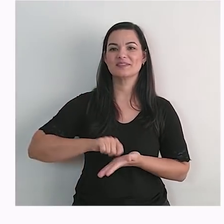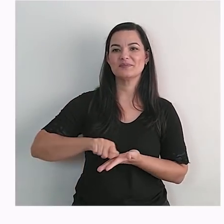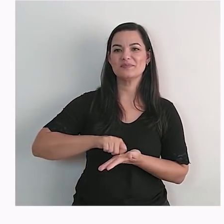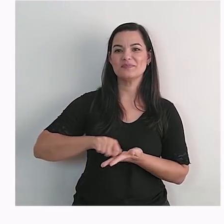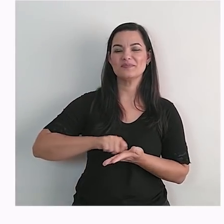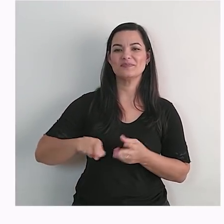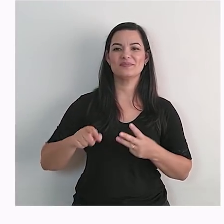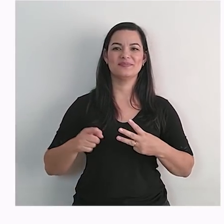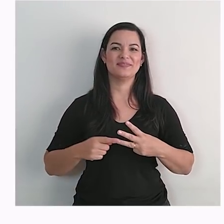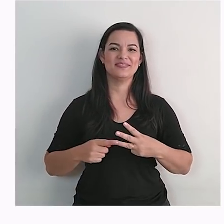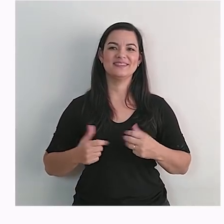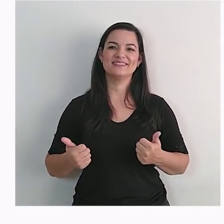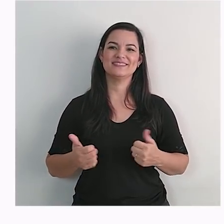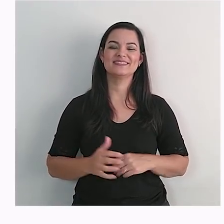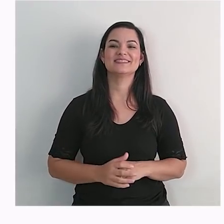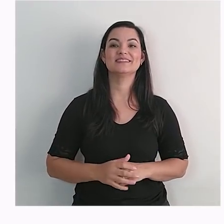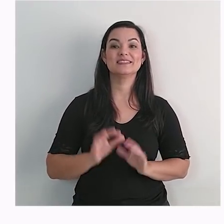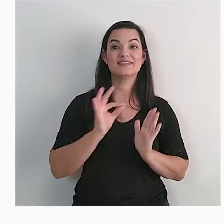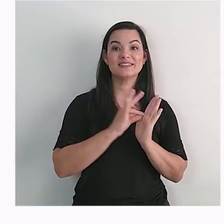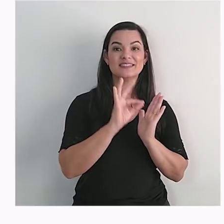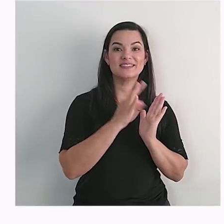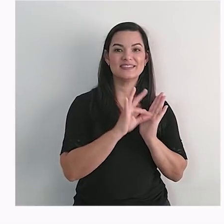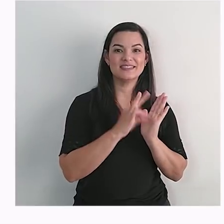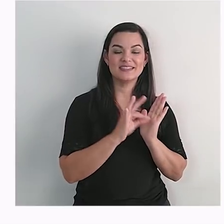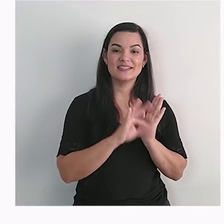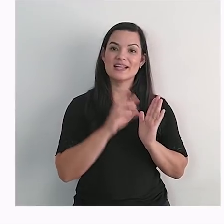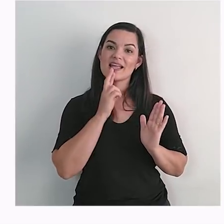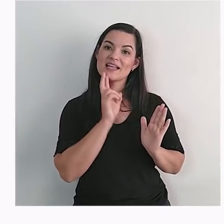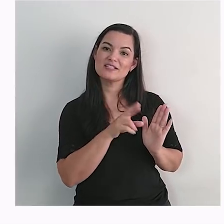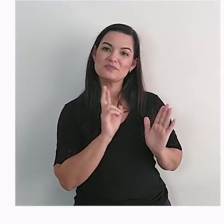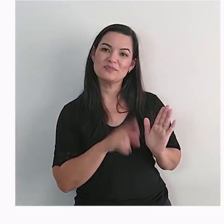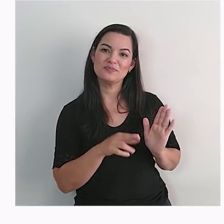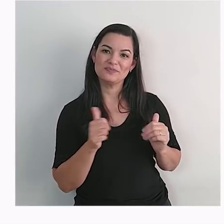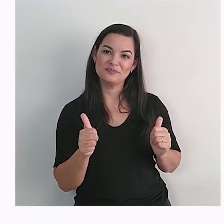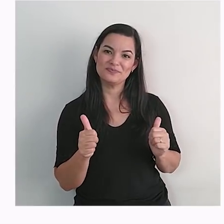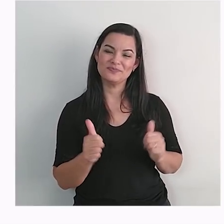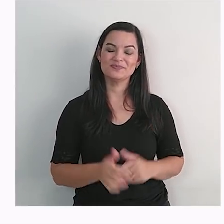para escrever as respostas do nosso quiz.